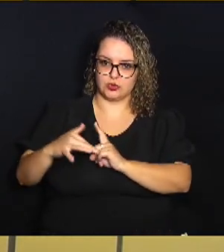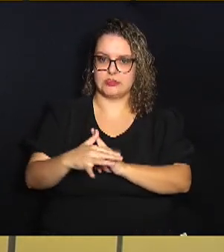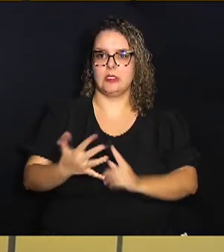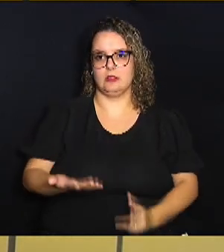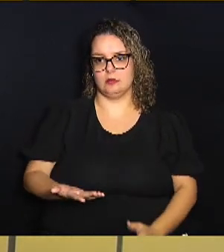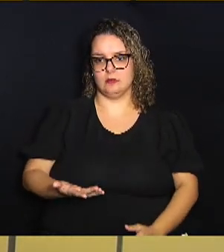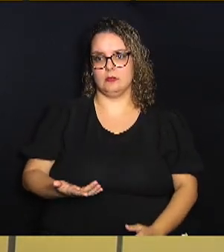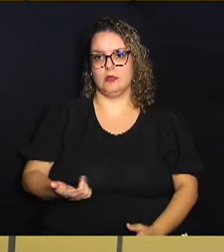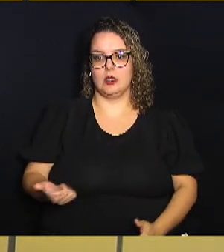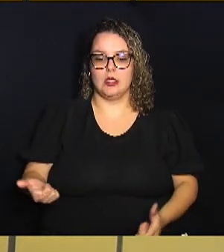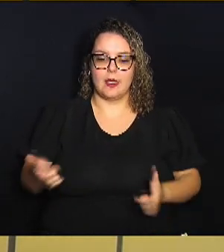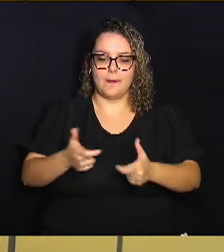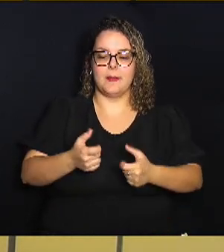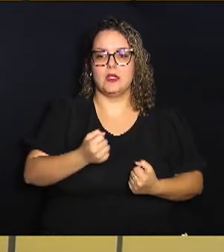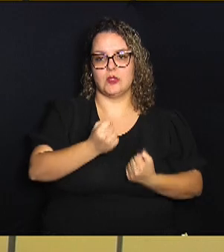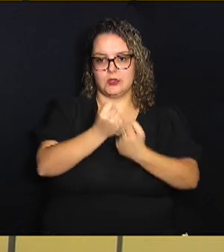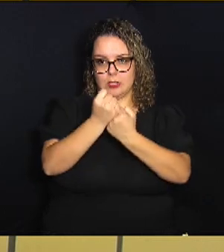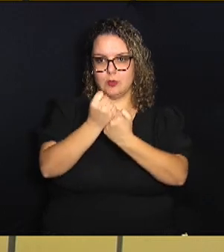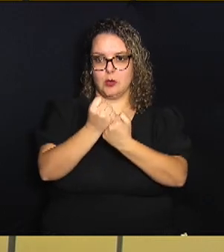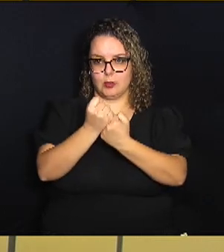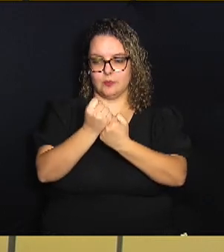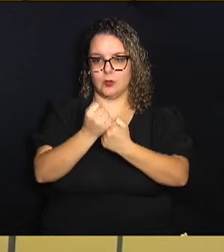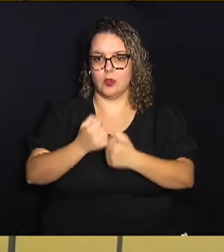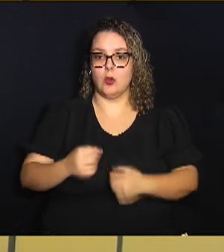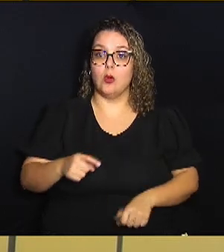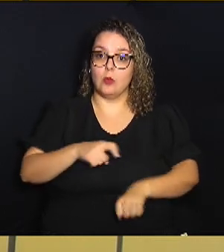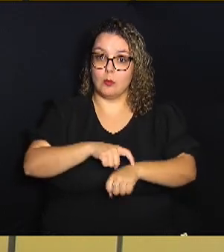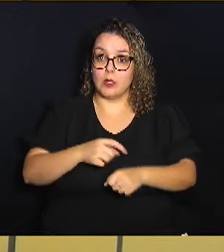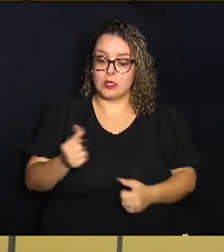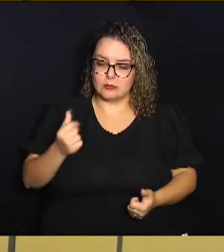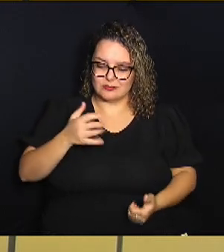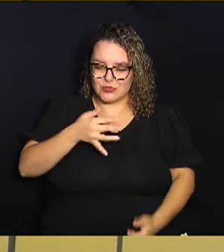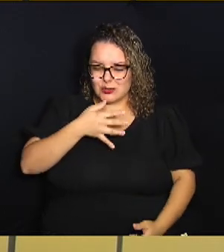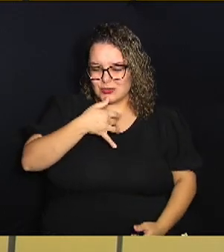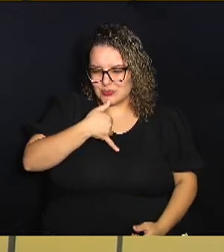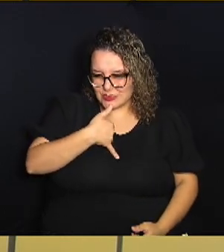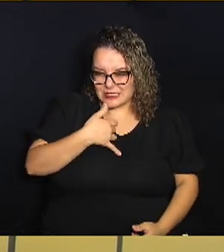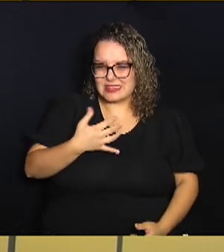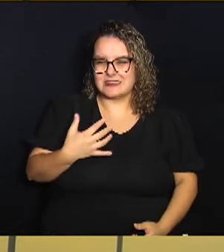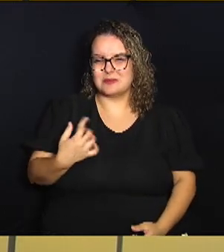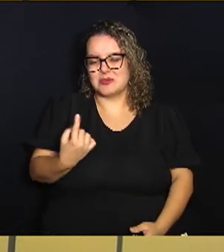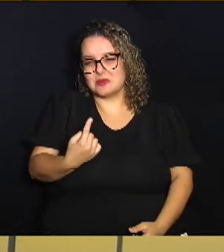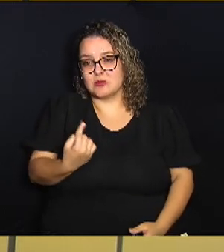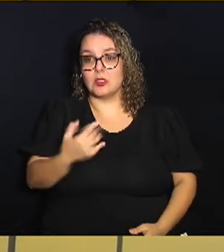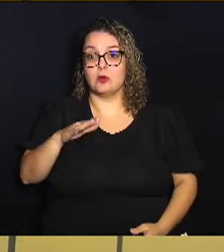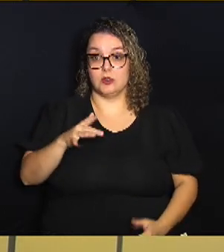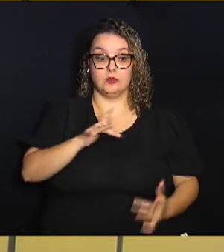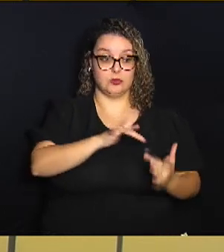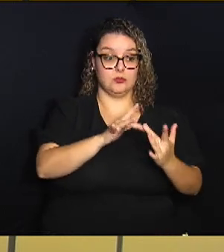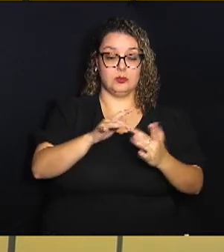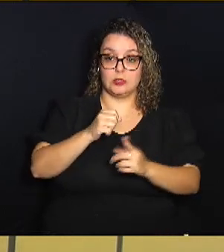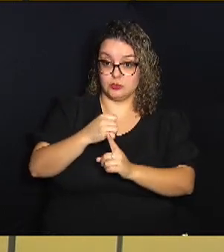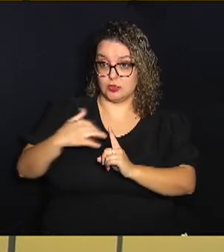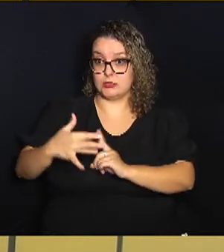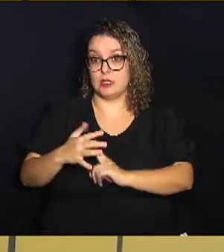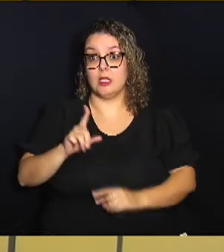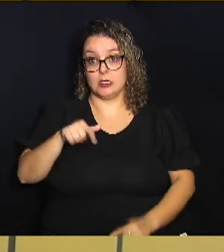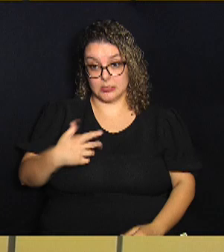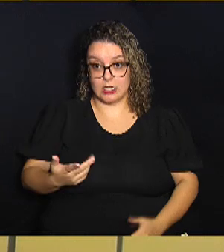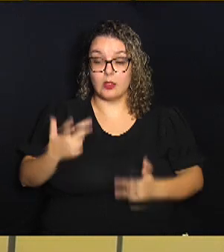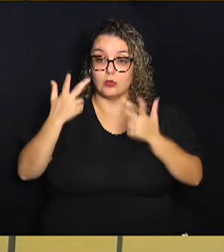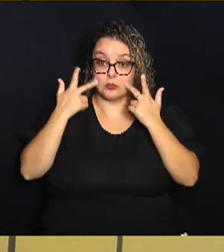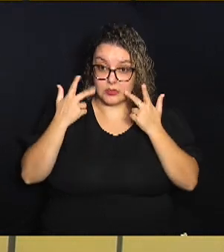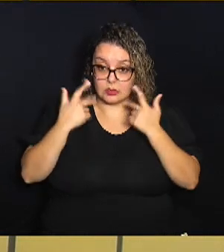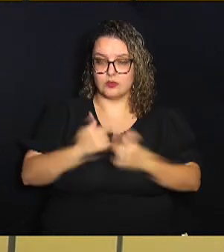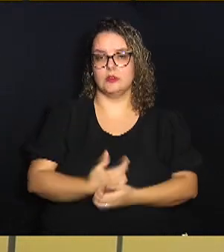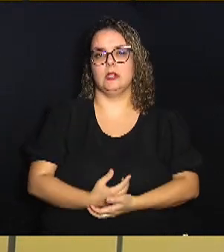traz menos apoio. Então, o momento de tristeza é um momento mais solitário. Quando eu tinha mais contato social, e isso era o natural,